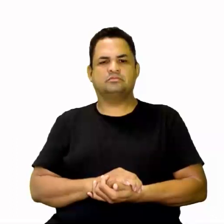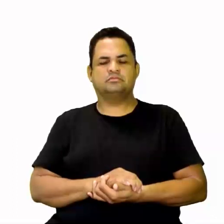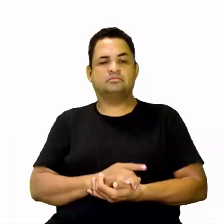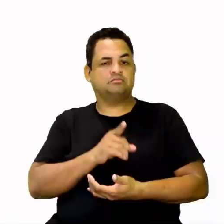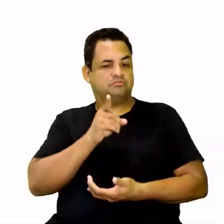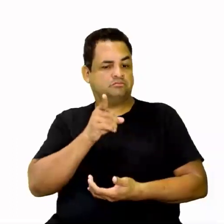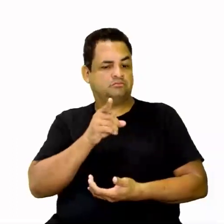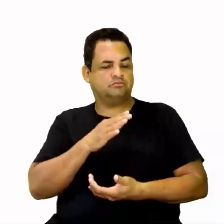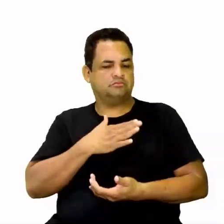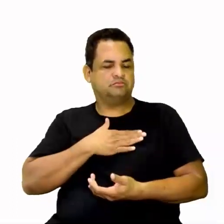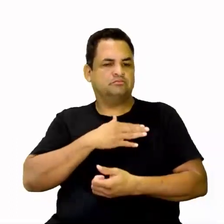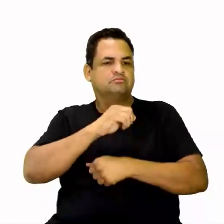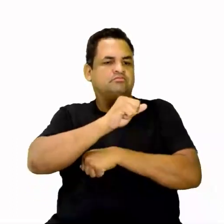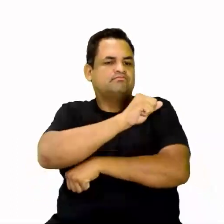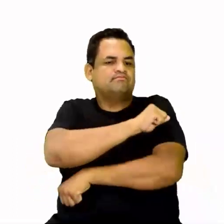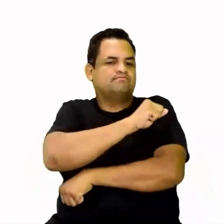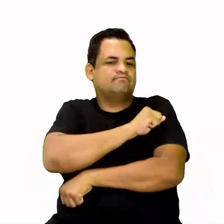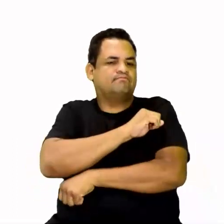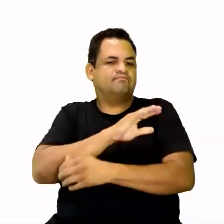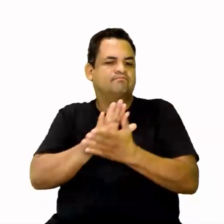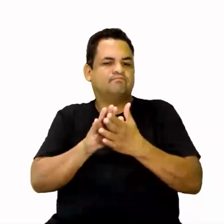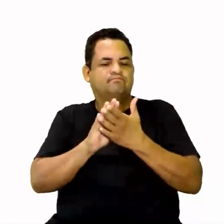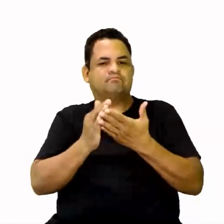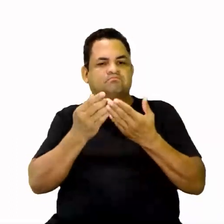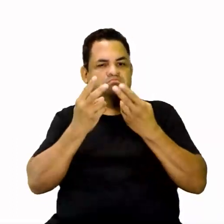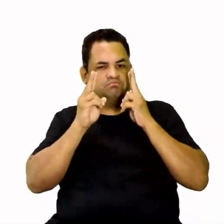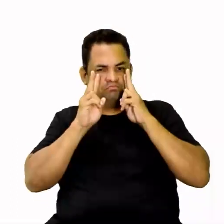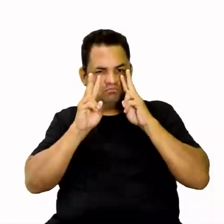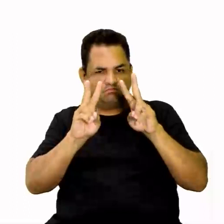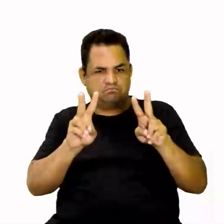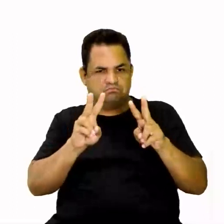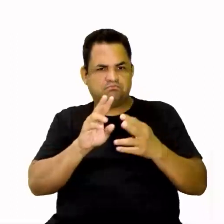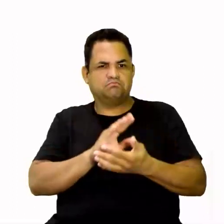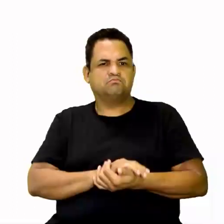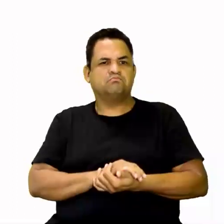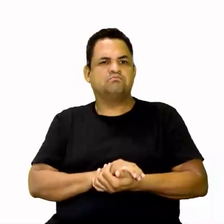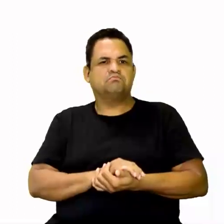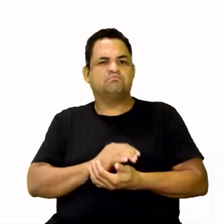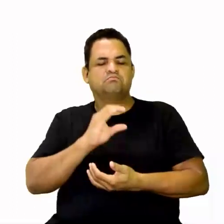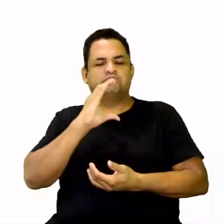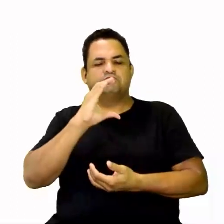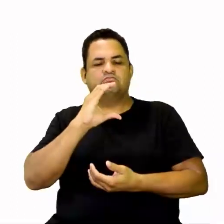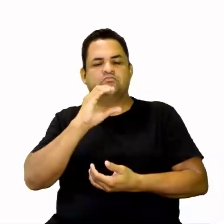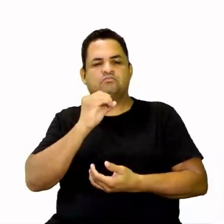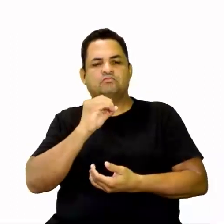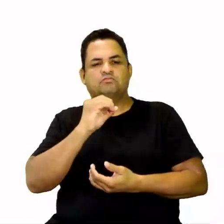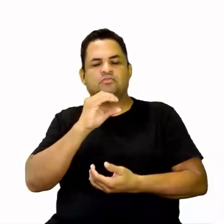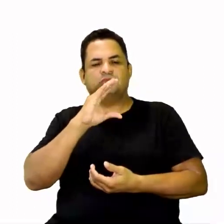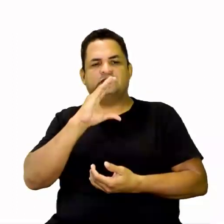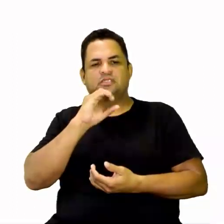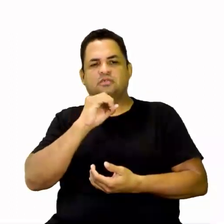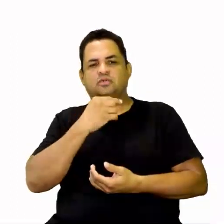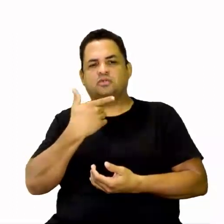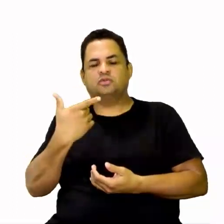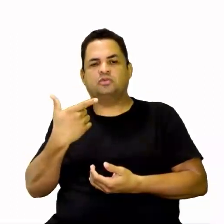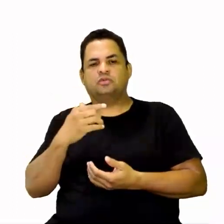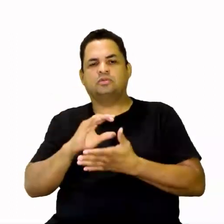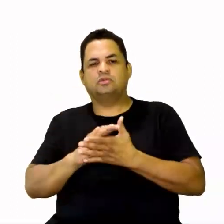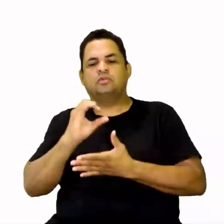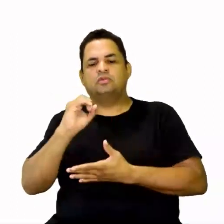meu caro aluno, a identificar gás carbônico e oxigênio, água e